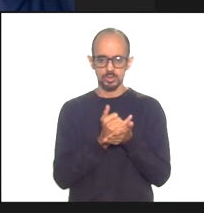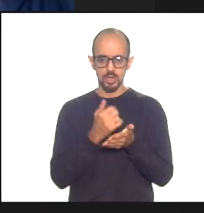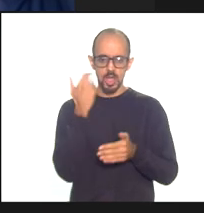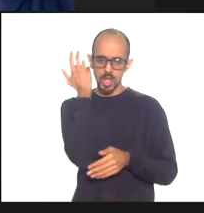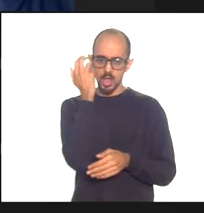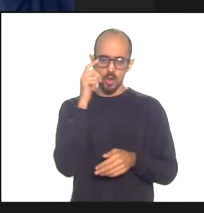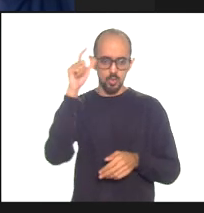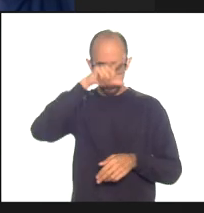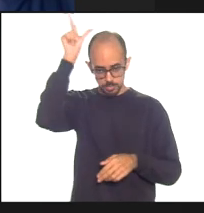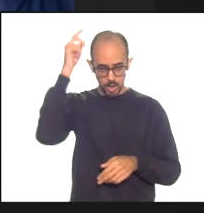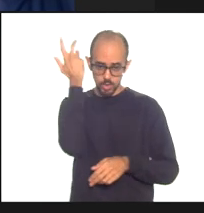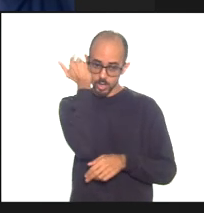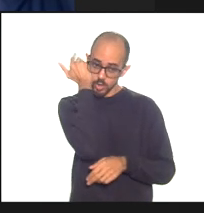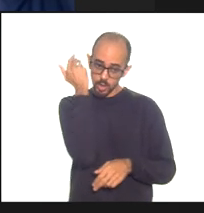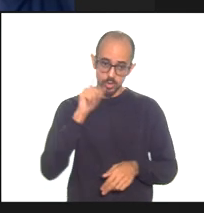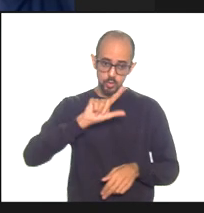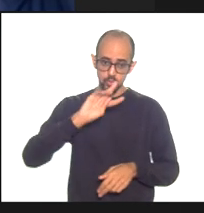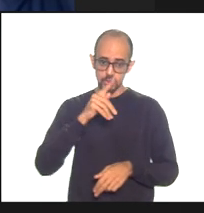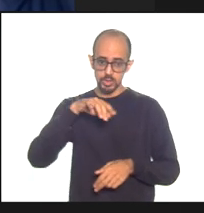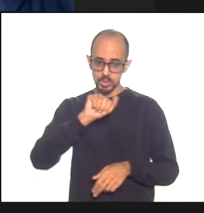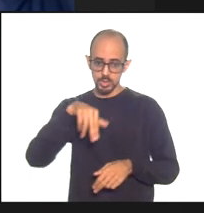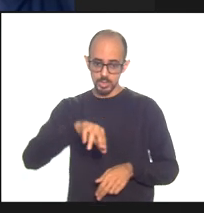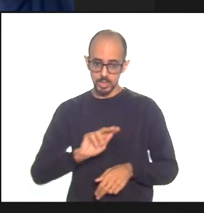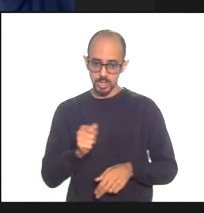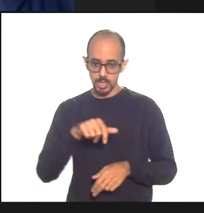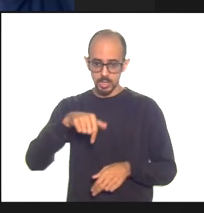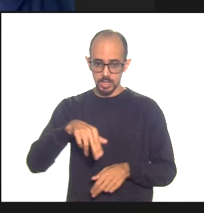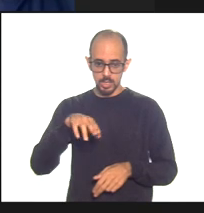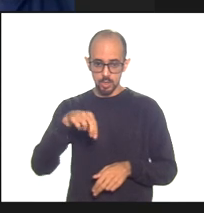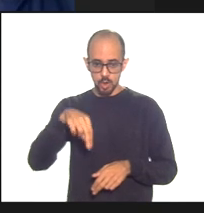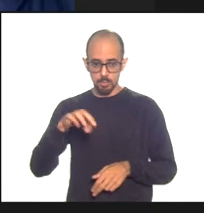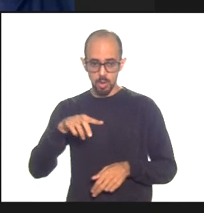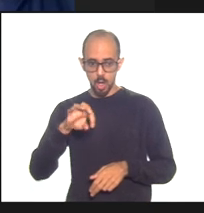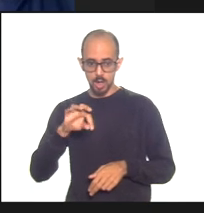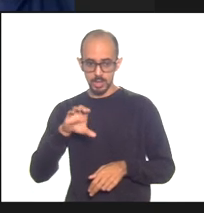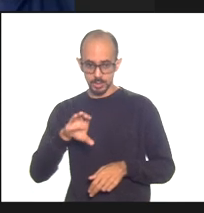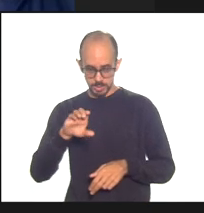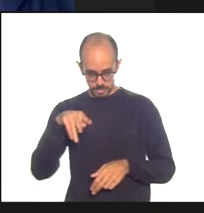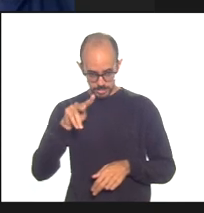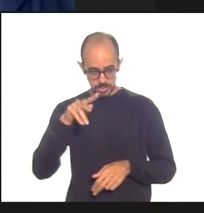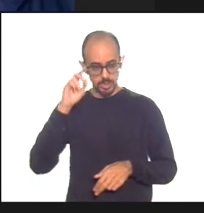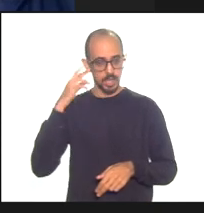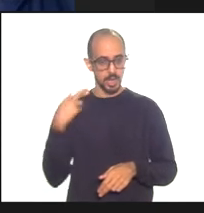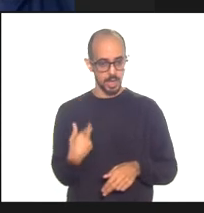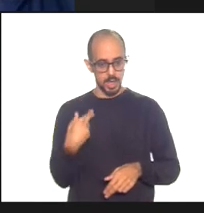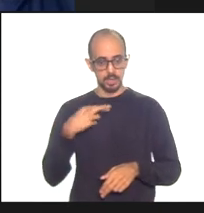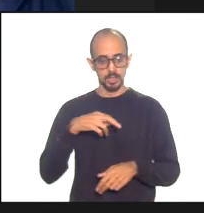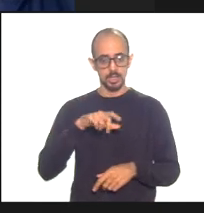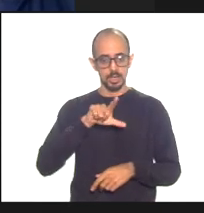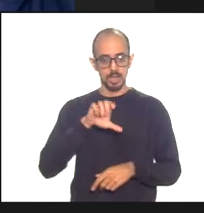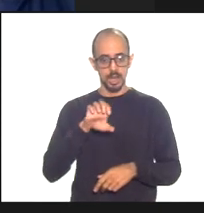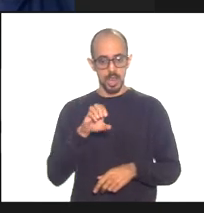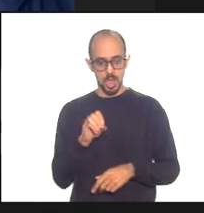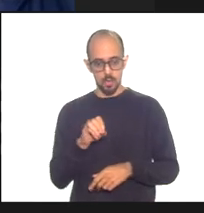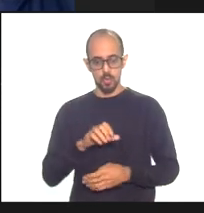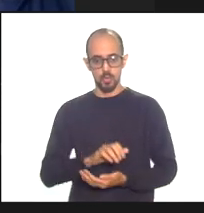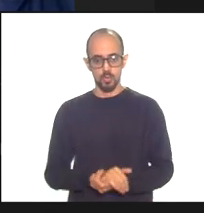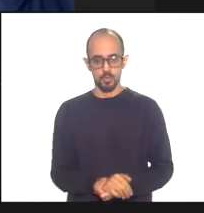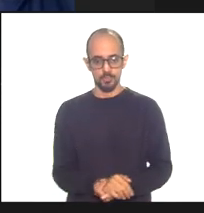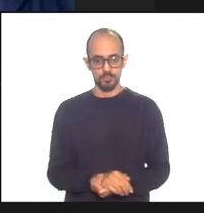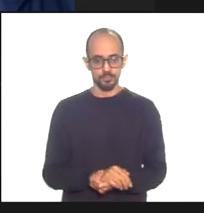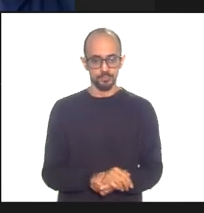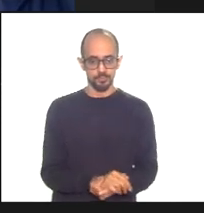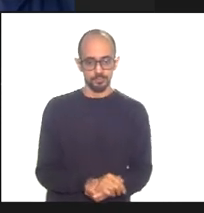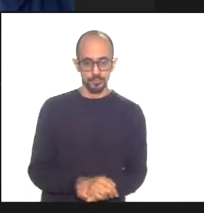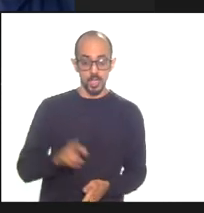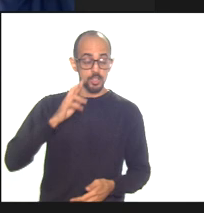Eliomar, Lucinha, Kinoplock, Renata Souza e Léo Vieira. Obrigada, senhora presidenta. Senhora presidente,